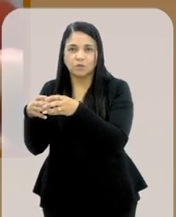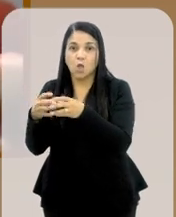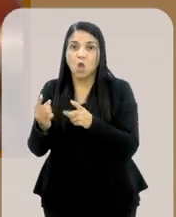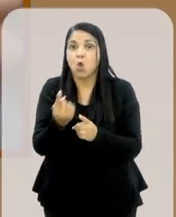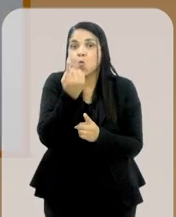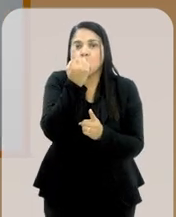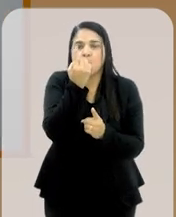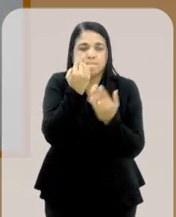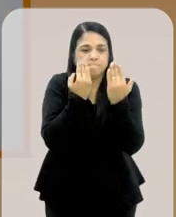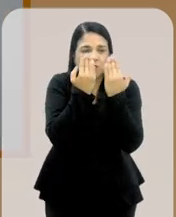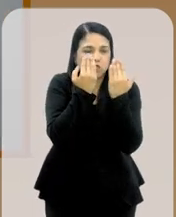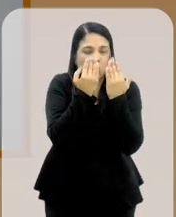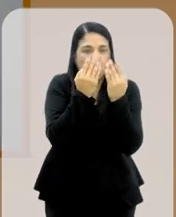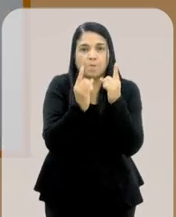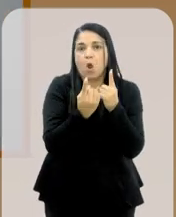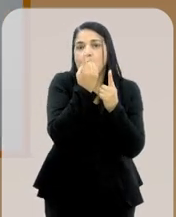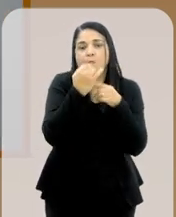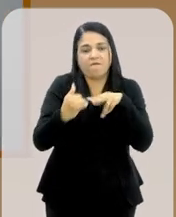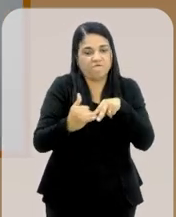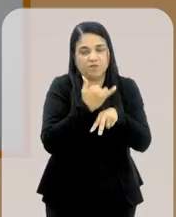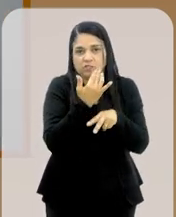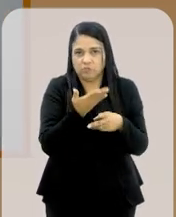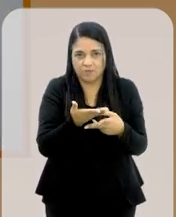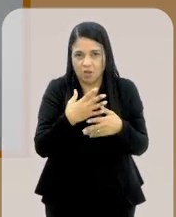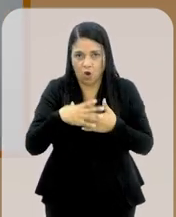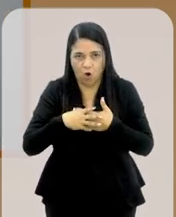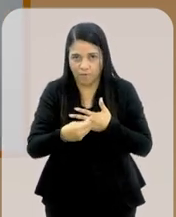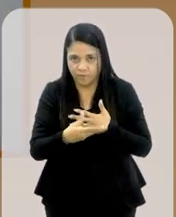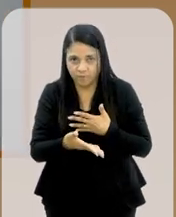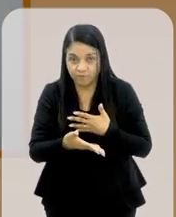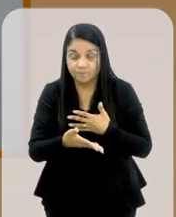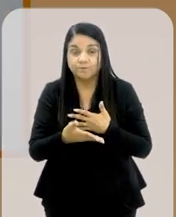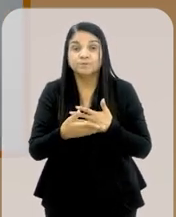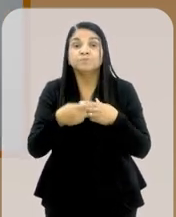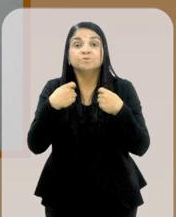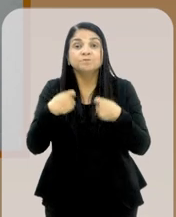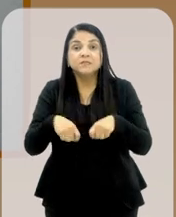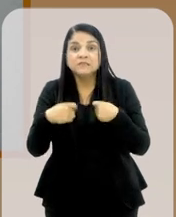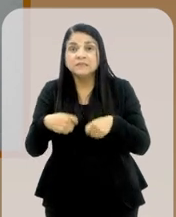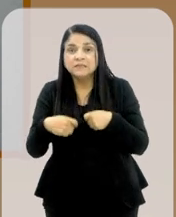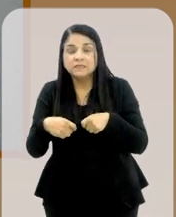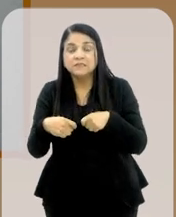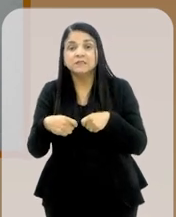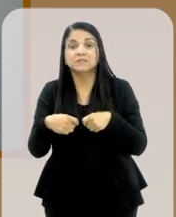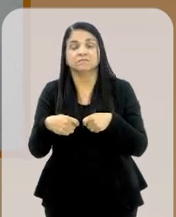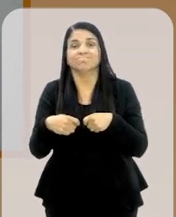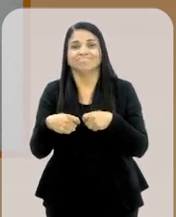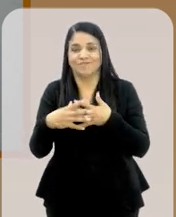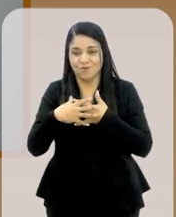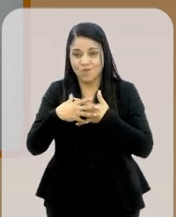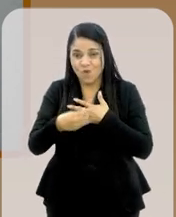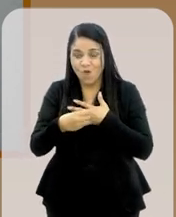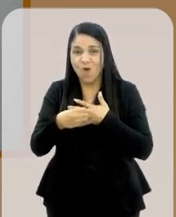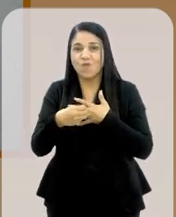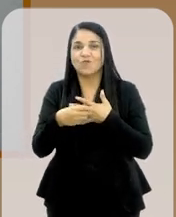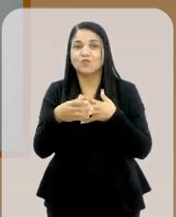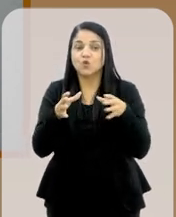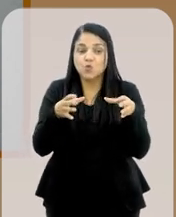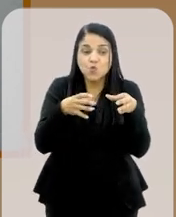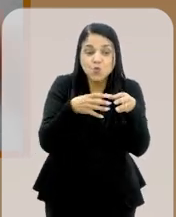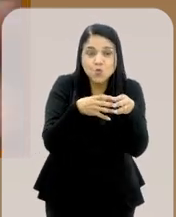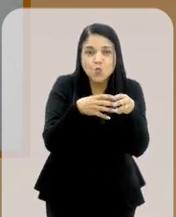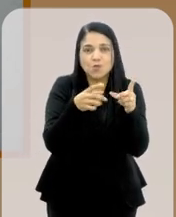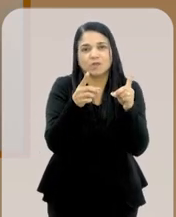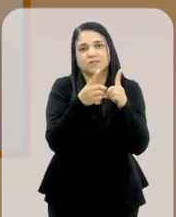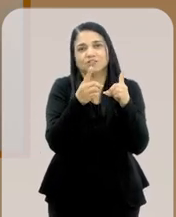precisamos um psicólogo para uma vítima invisível, mas nós precisamos que essas vítimas invisíveis sejam